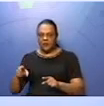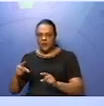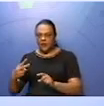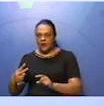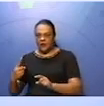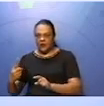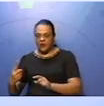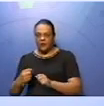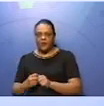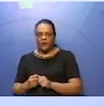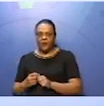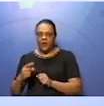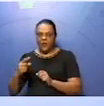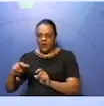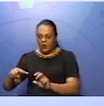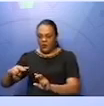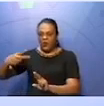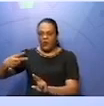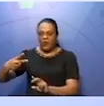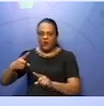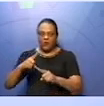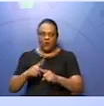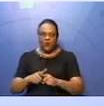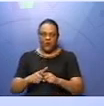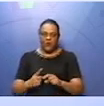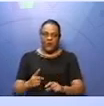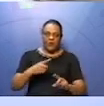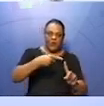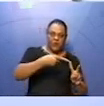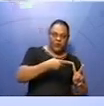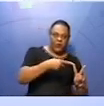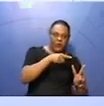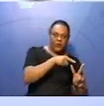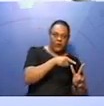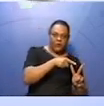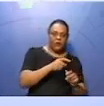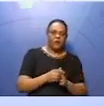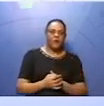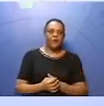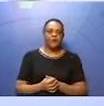o expoente da segunda vezes o índice da primeira.